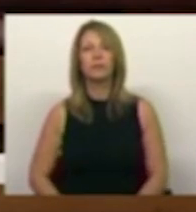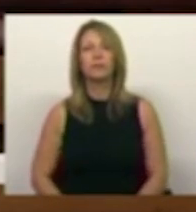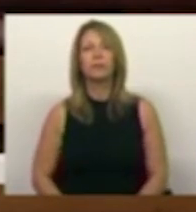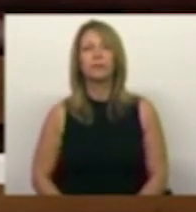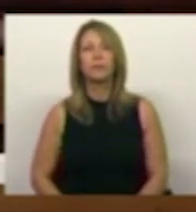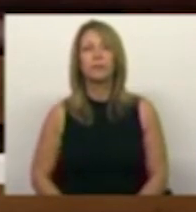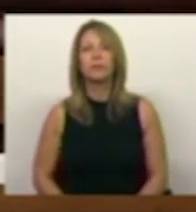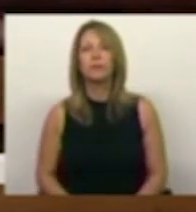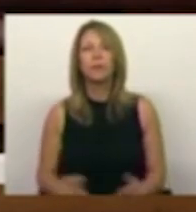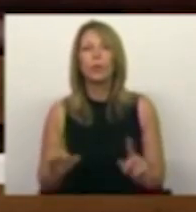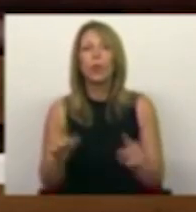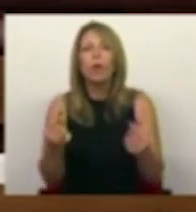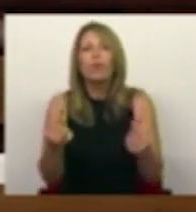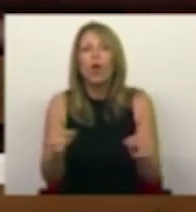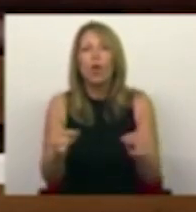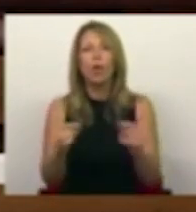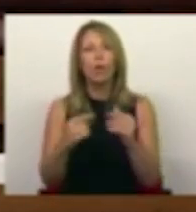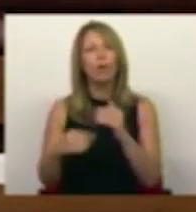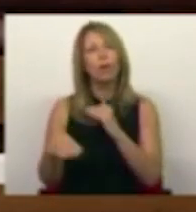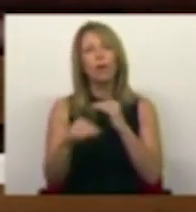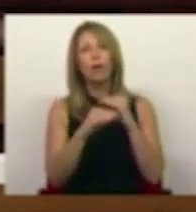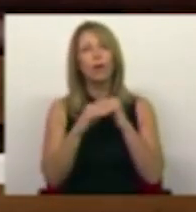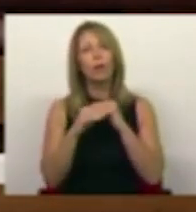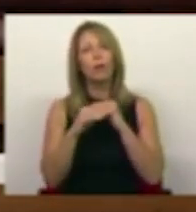seja unicamente uma igualdade